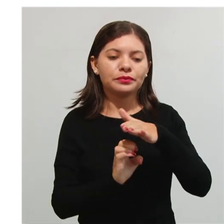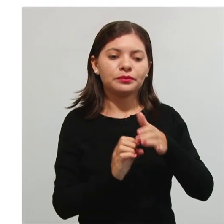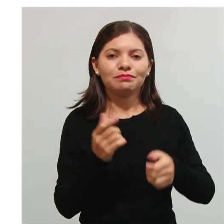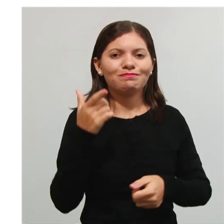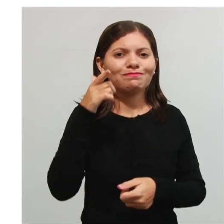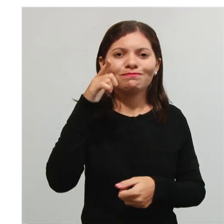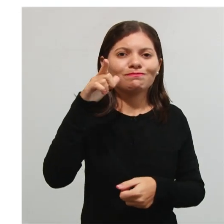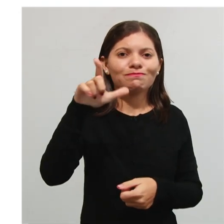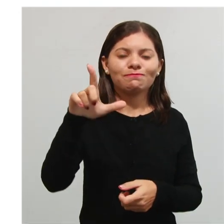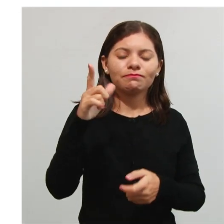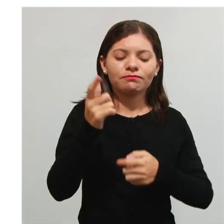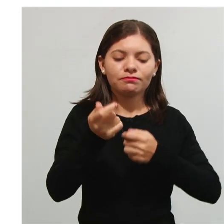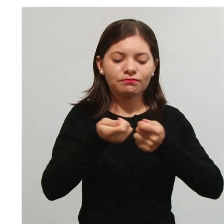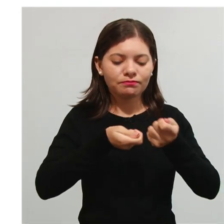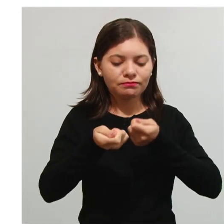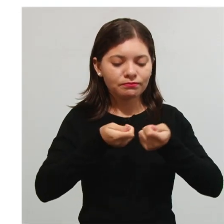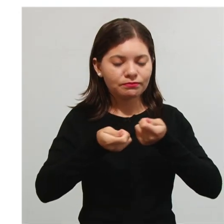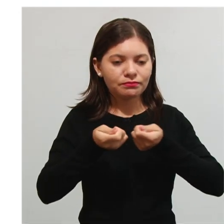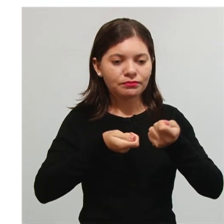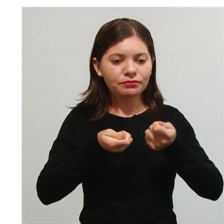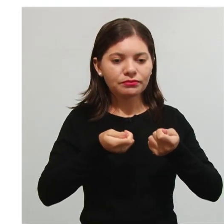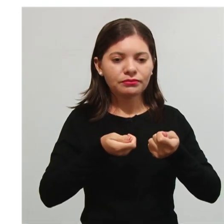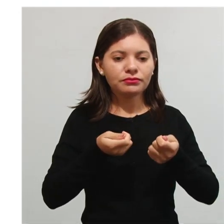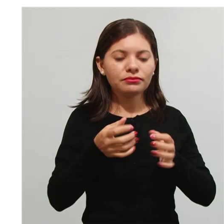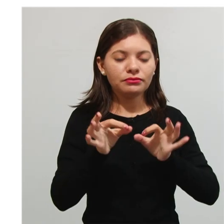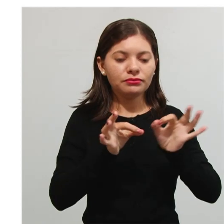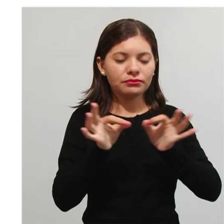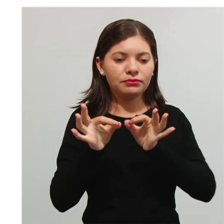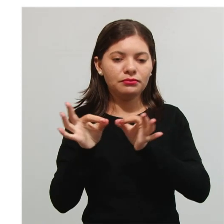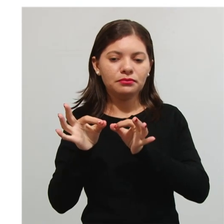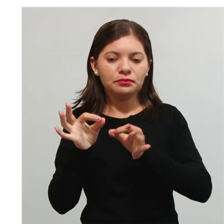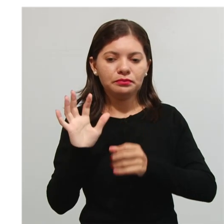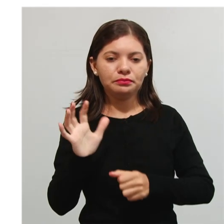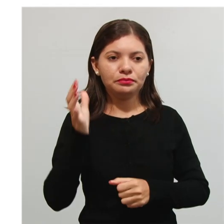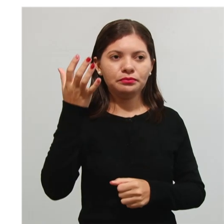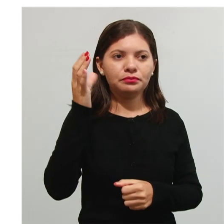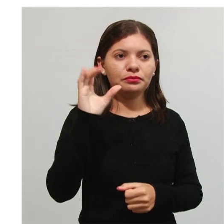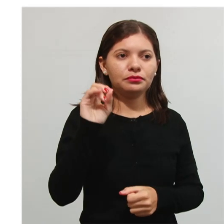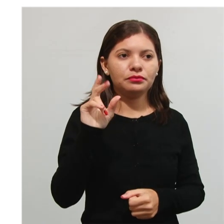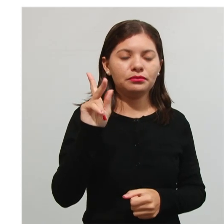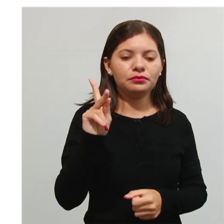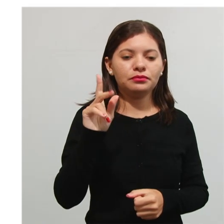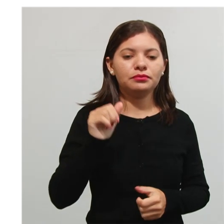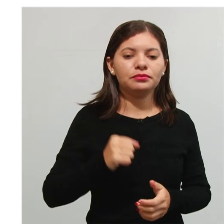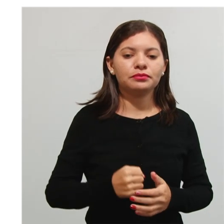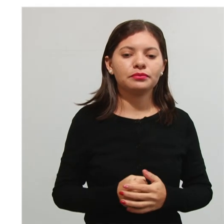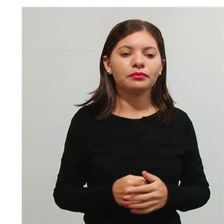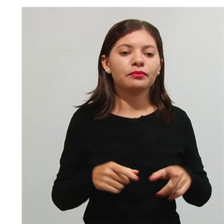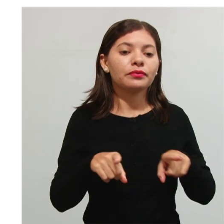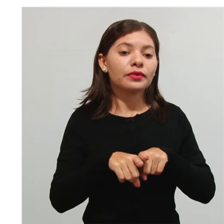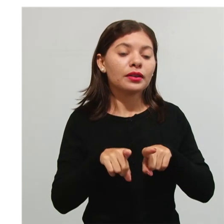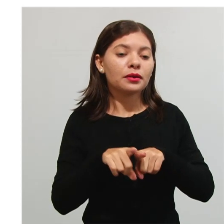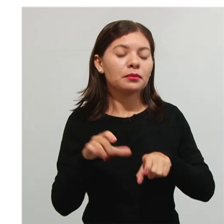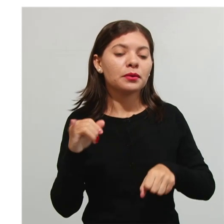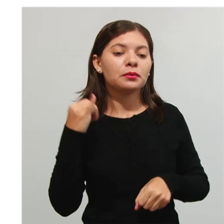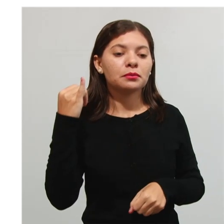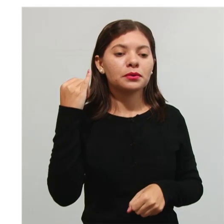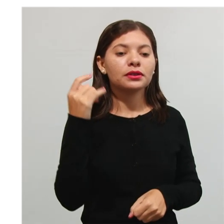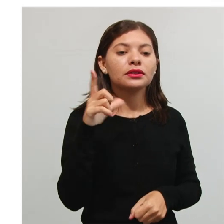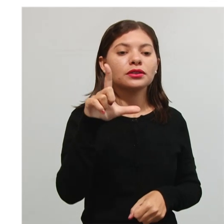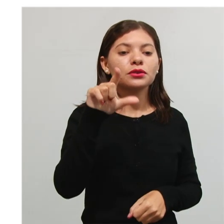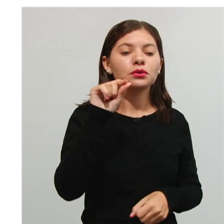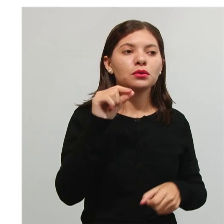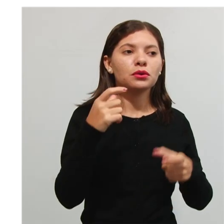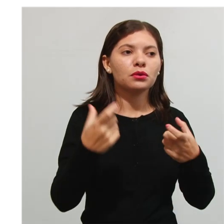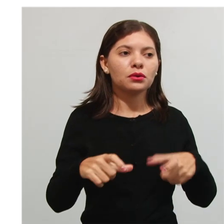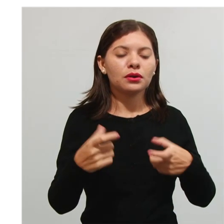conseguir controlar e principalmente planejar aí as ações, ok? Outro ponto importante é a escolha de local